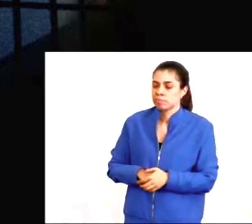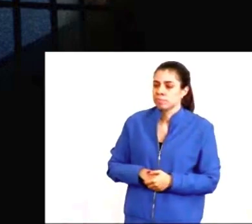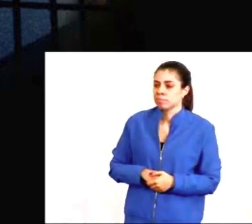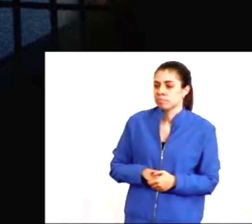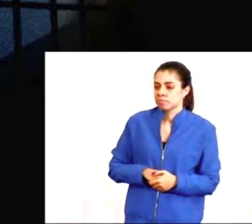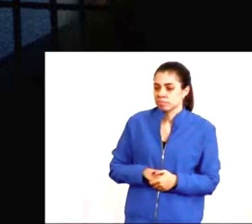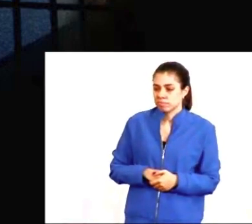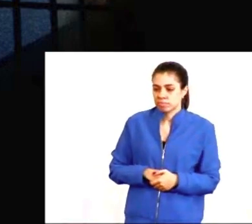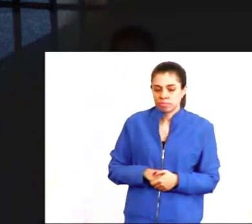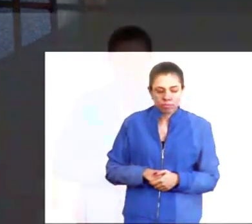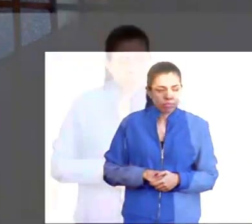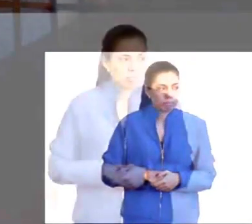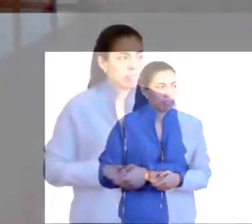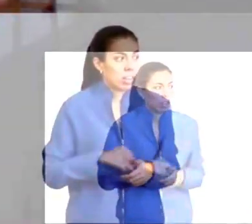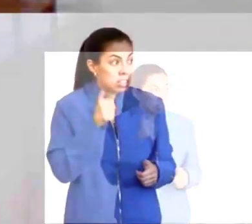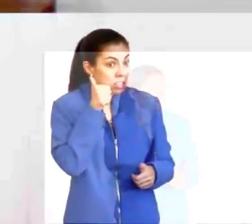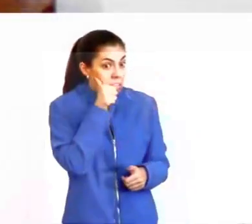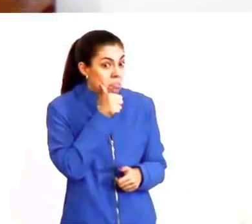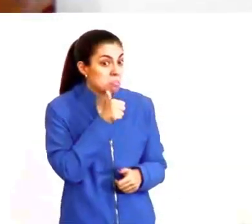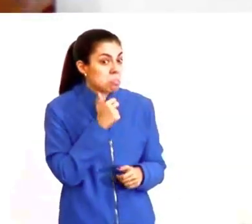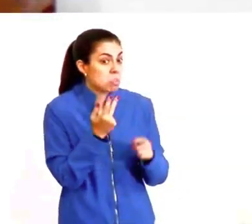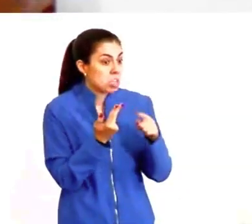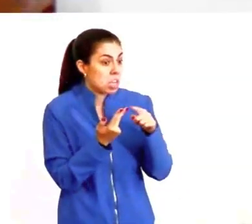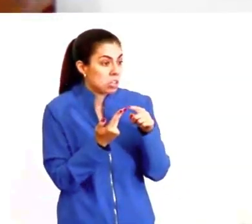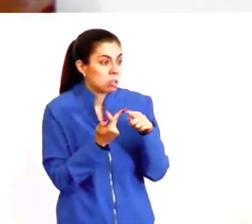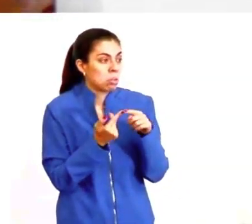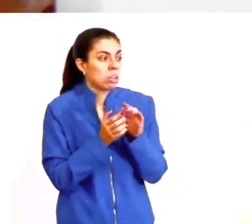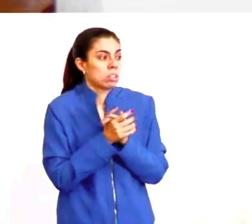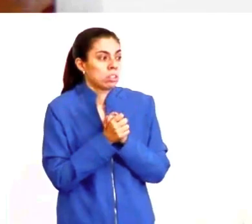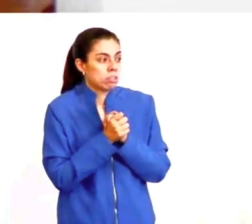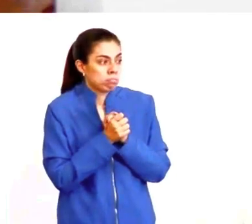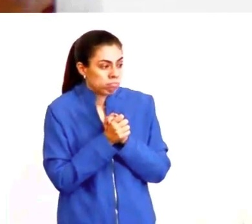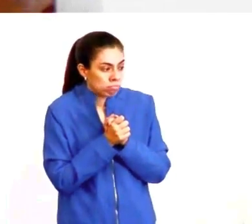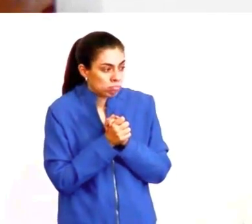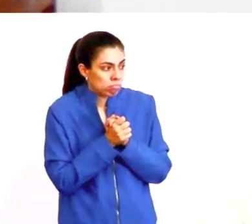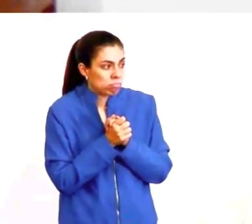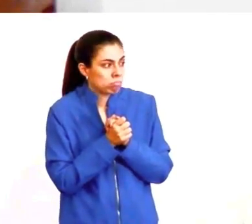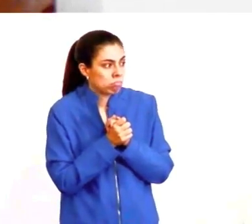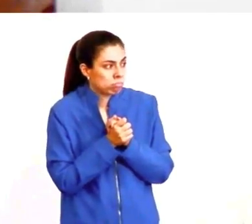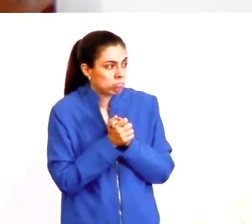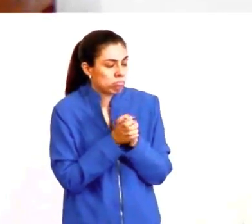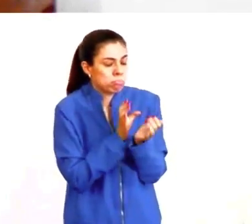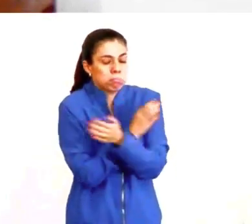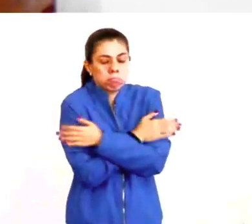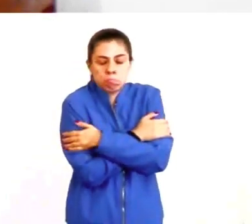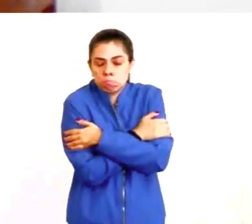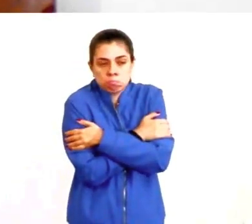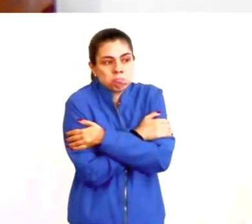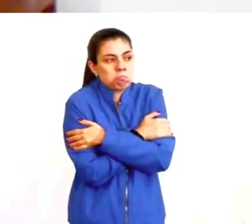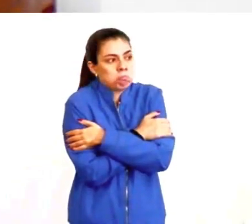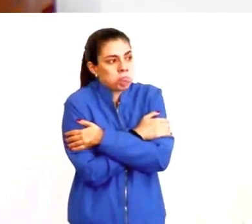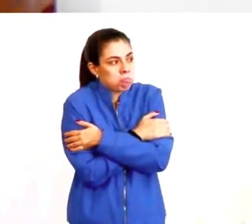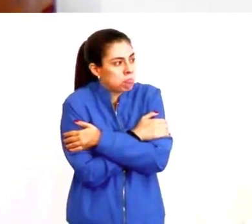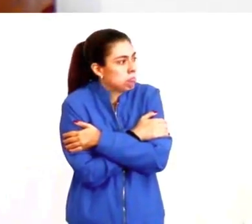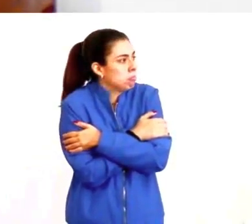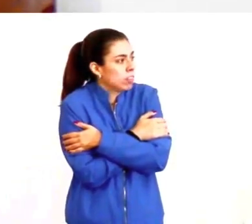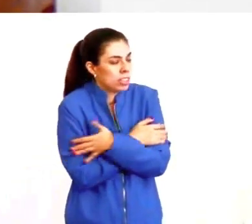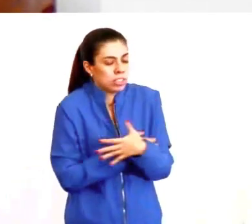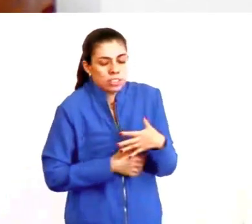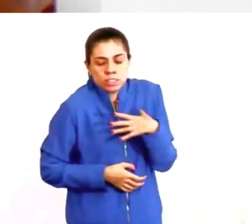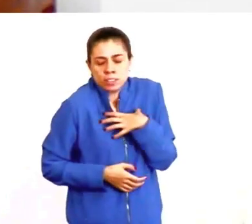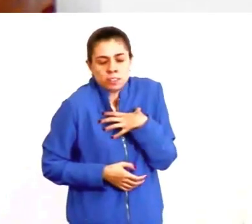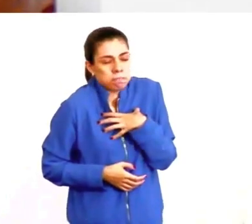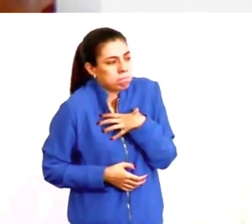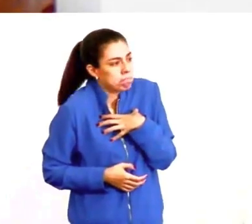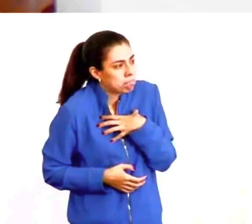ver Ele no seu processo de ressurreição e todo o benefício da